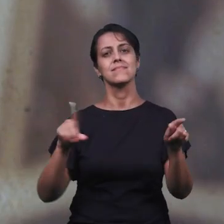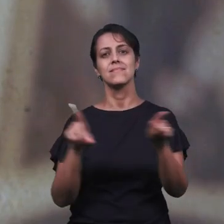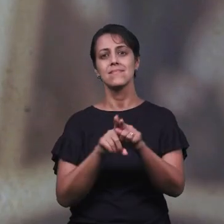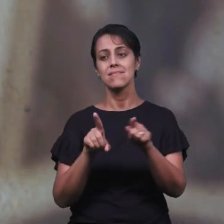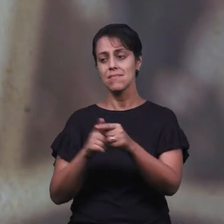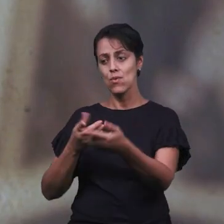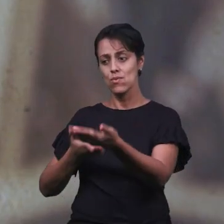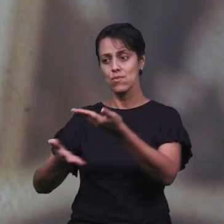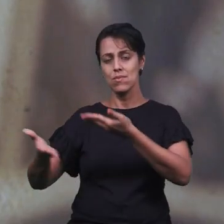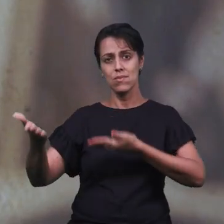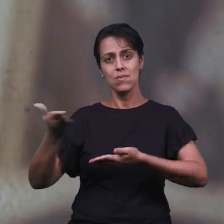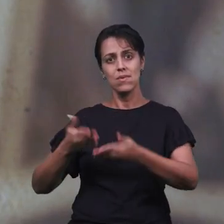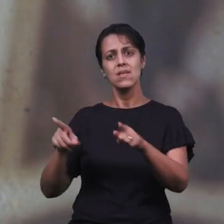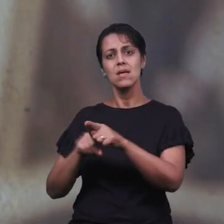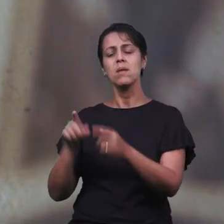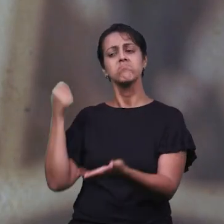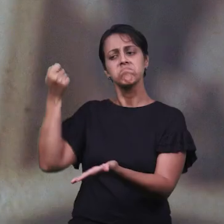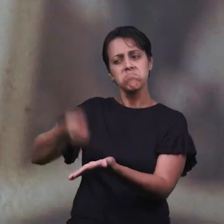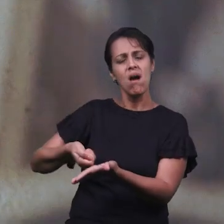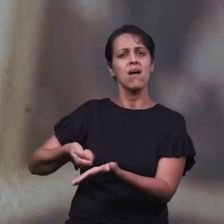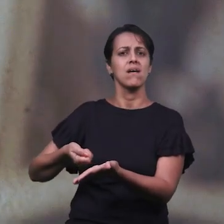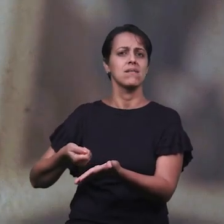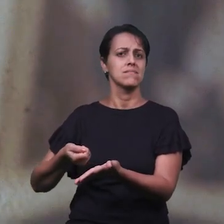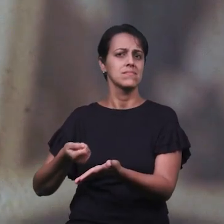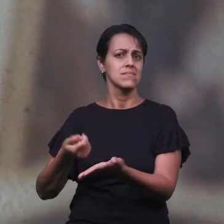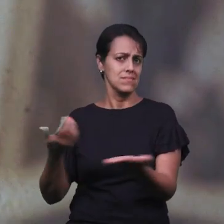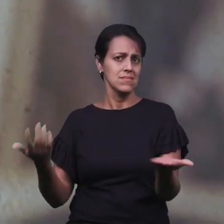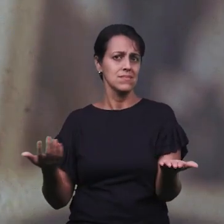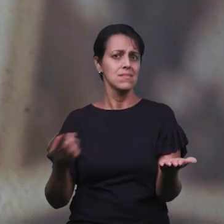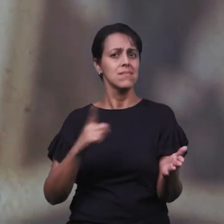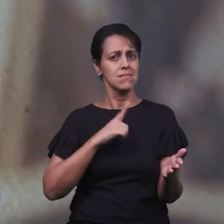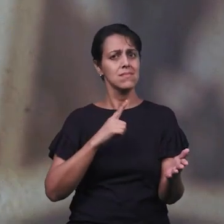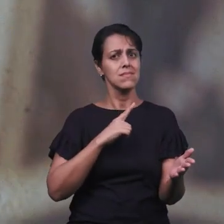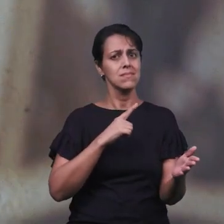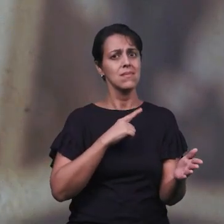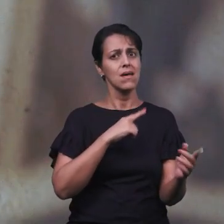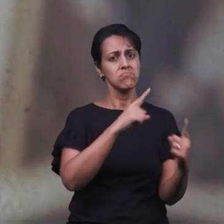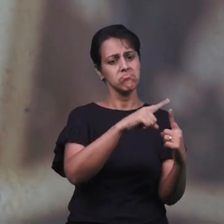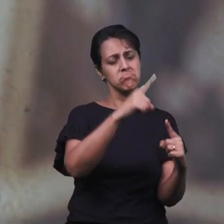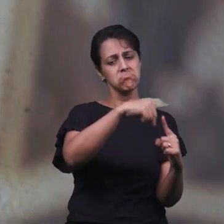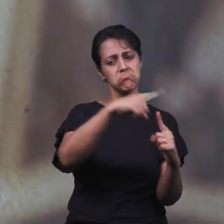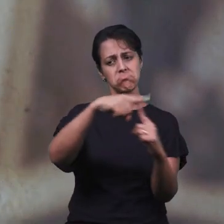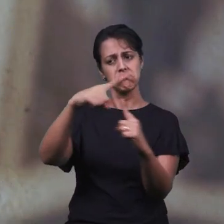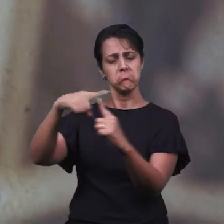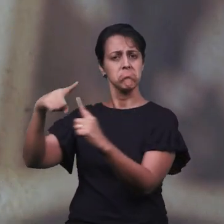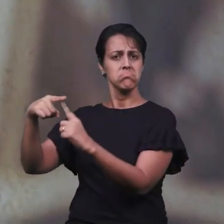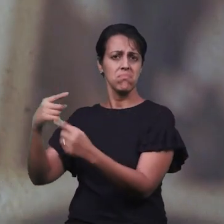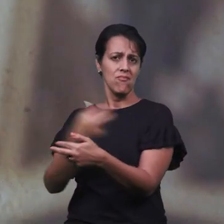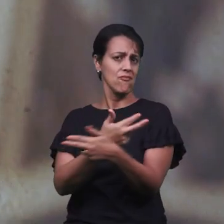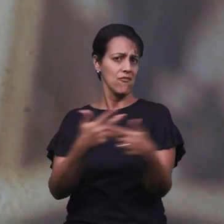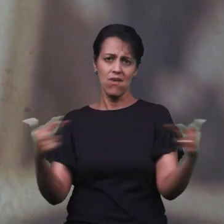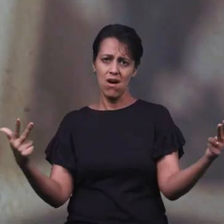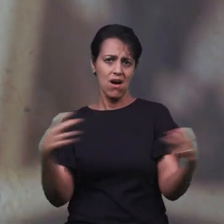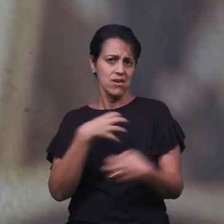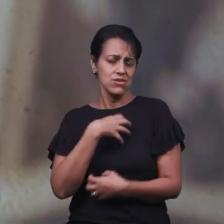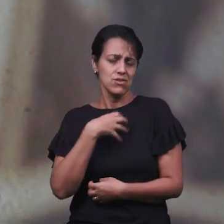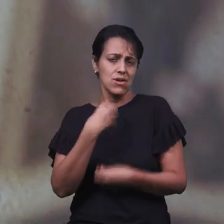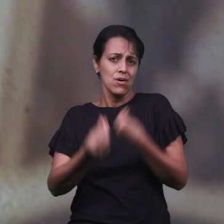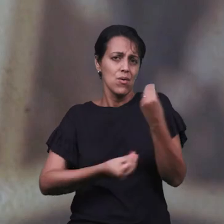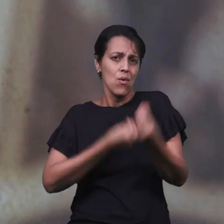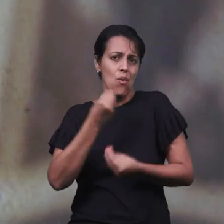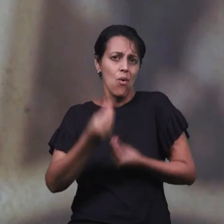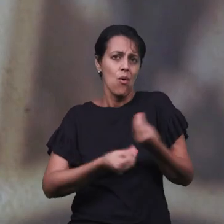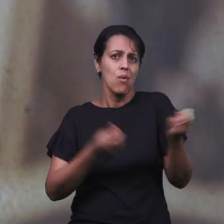a arbitragem. Então, esses mencionados aqui e outros também que fazem